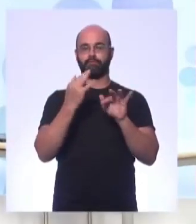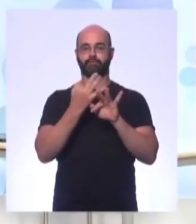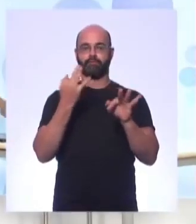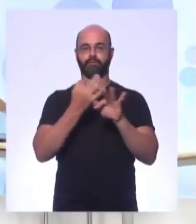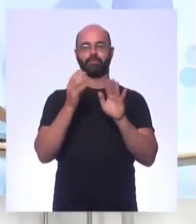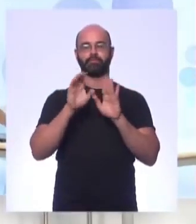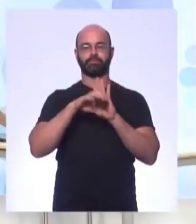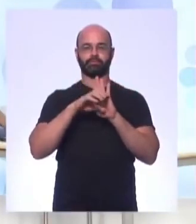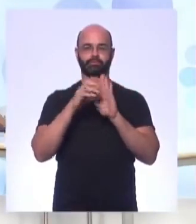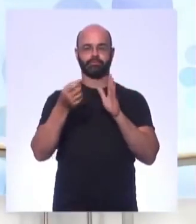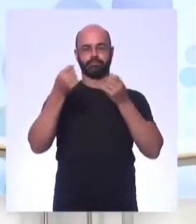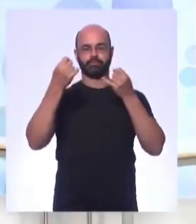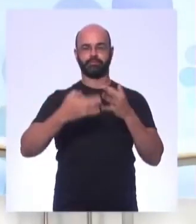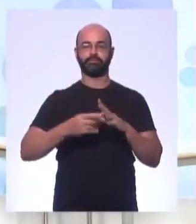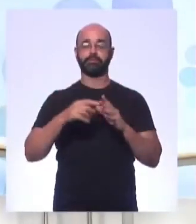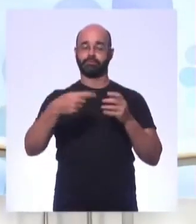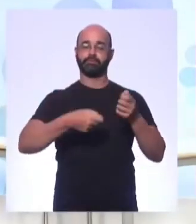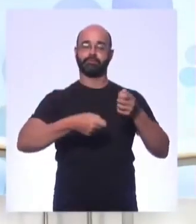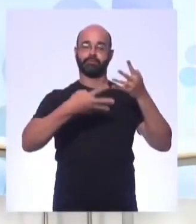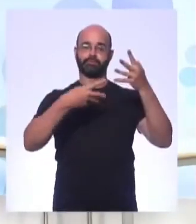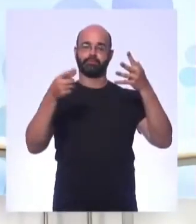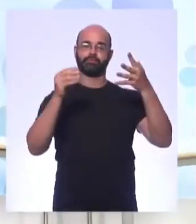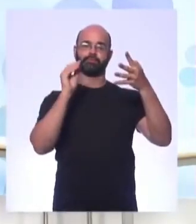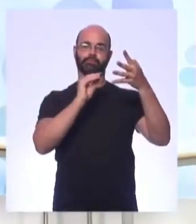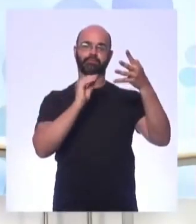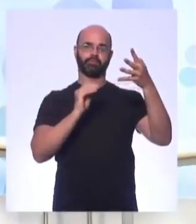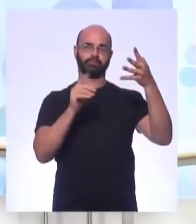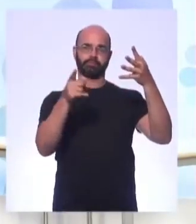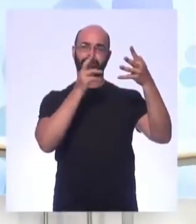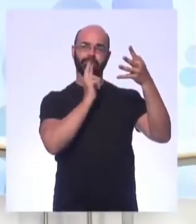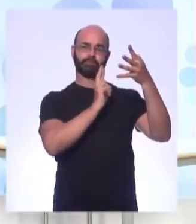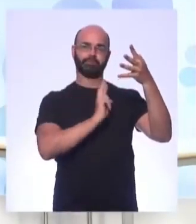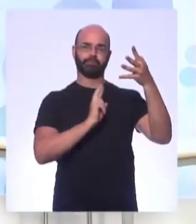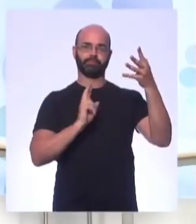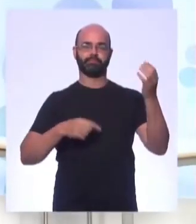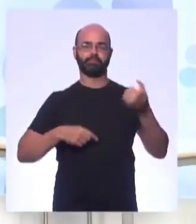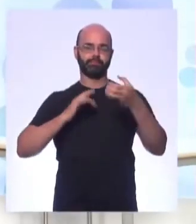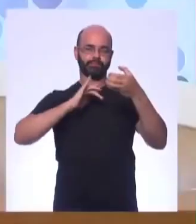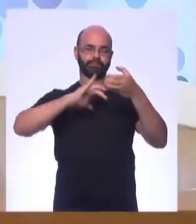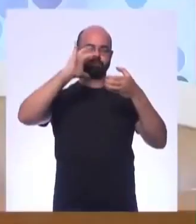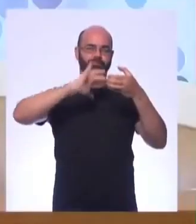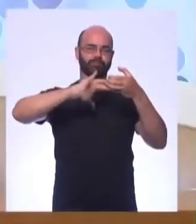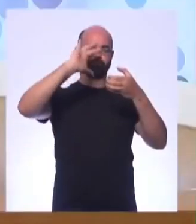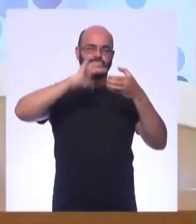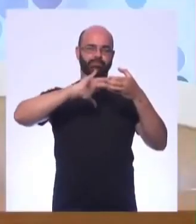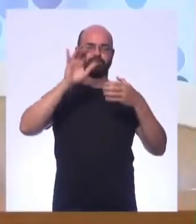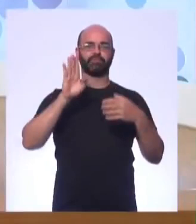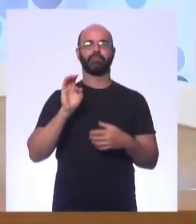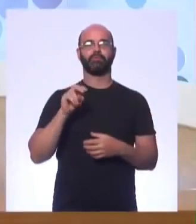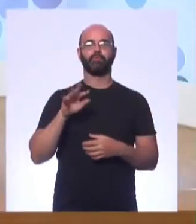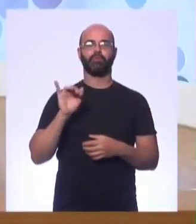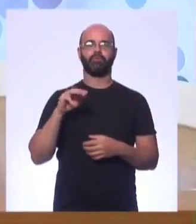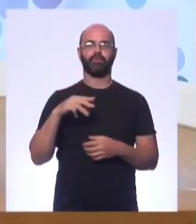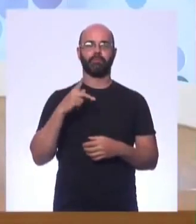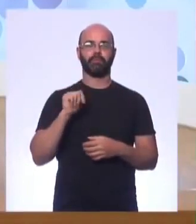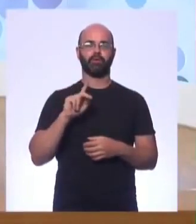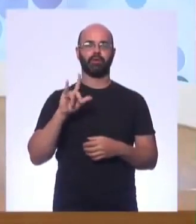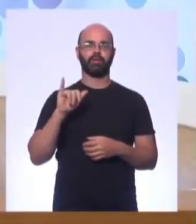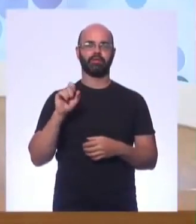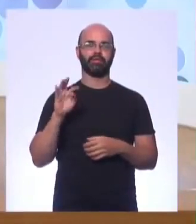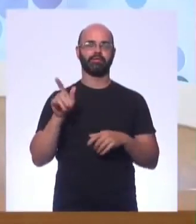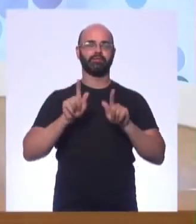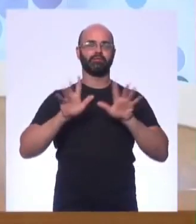colocando no chat aqui, que eu tô aqui também aqui com o meu celular junto com vocês aqui, ó. Olha lá, pessoal de Bonfim Paulista, de Guarulhos,